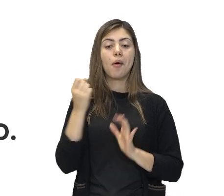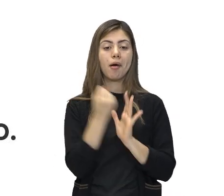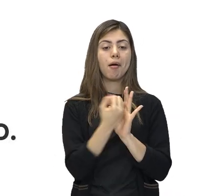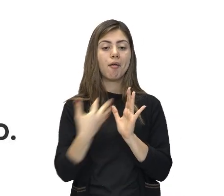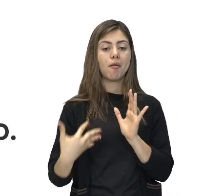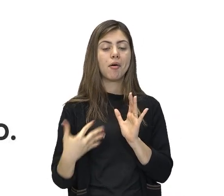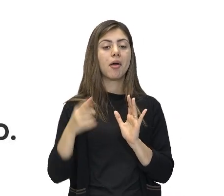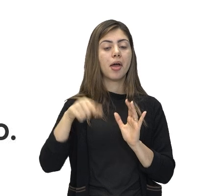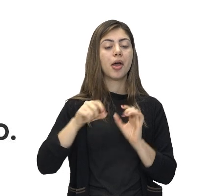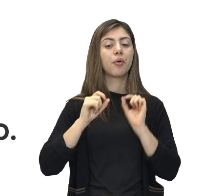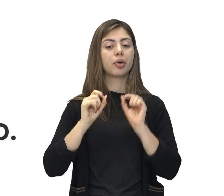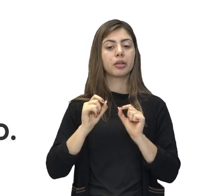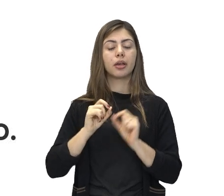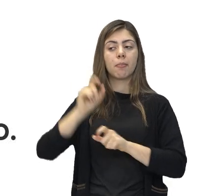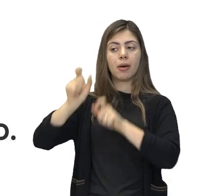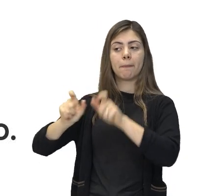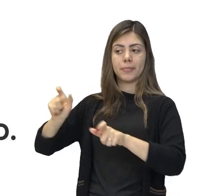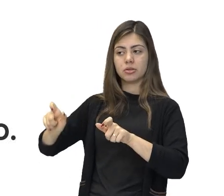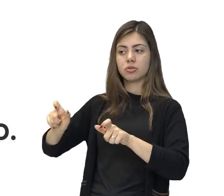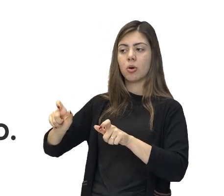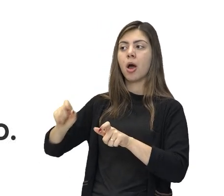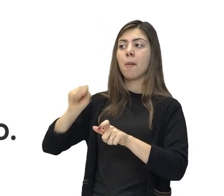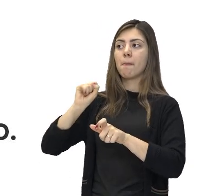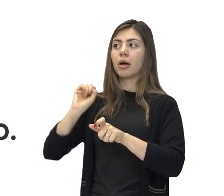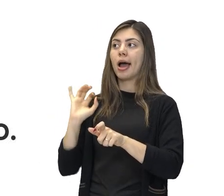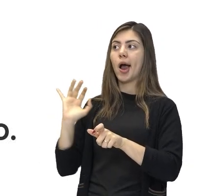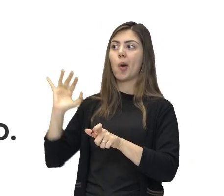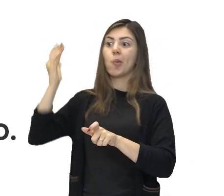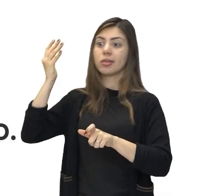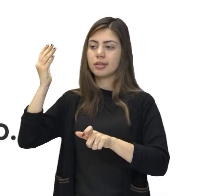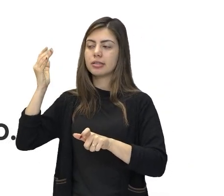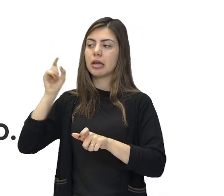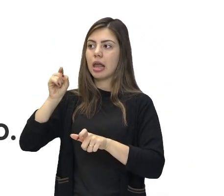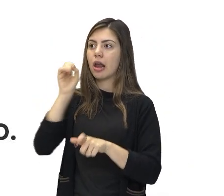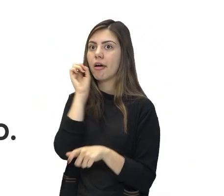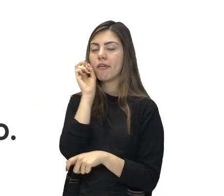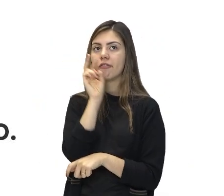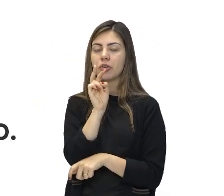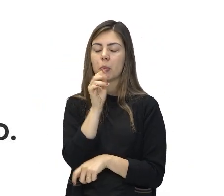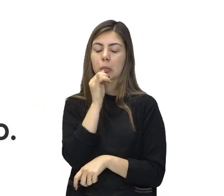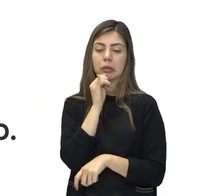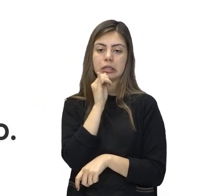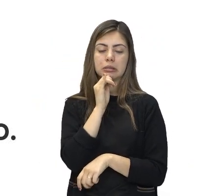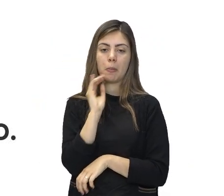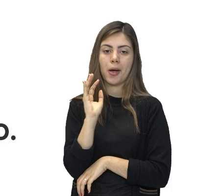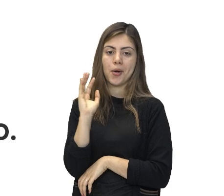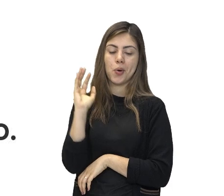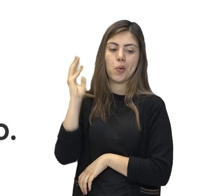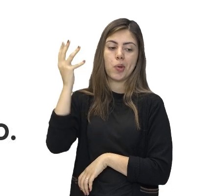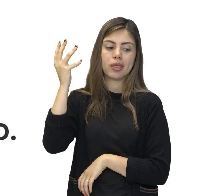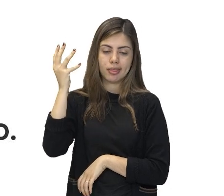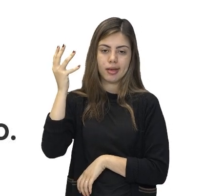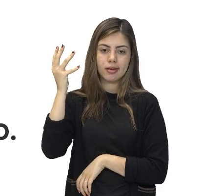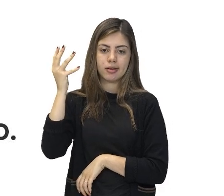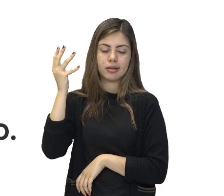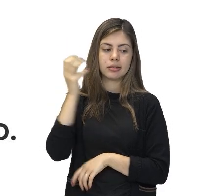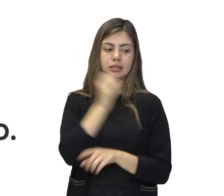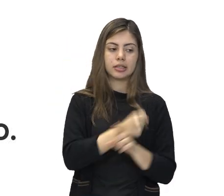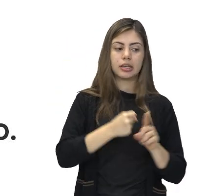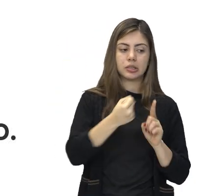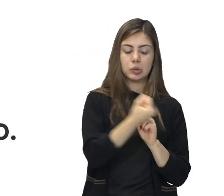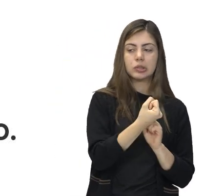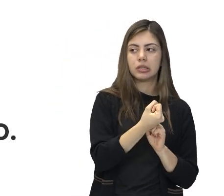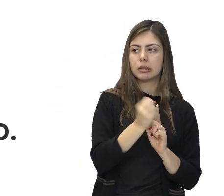é pessoa envolvida em algum fato noticiado. Então, de repente, algum fato relevante ali para a minha sociedade,